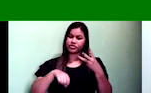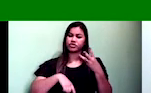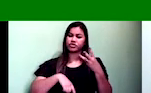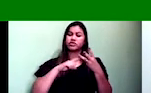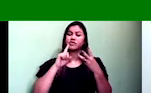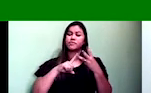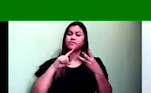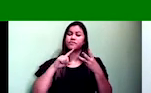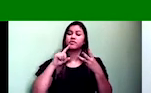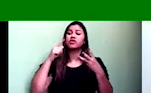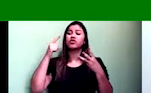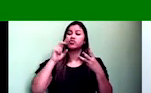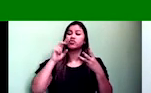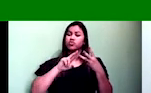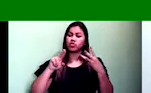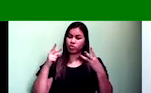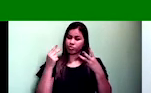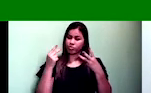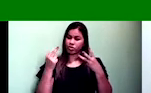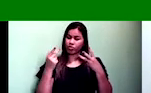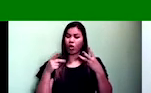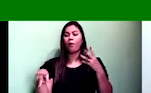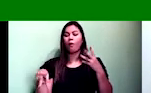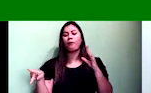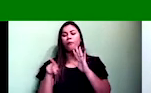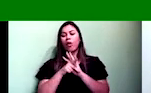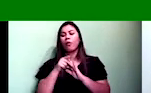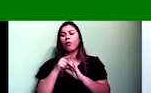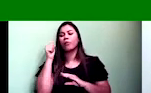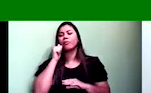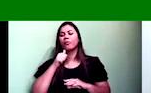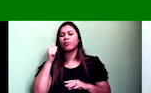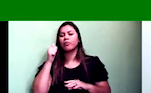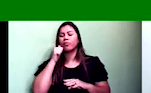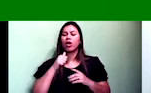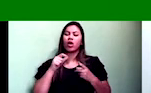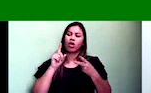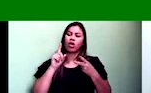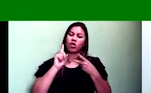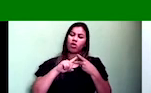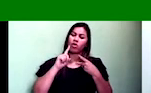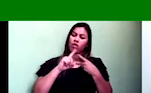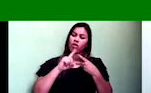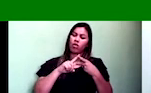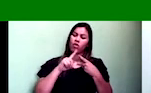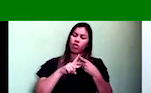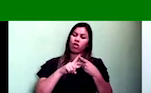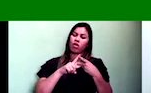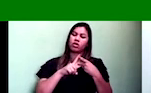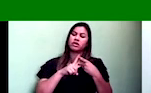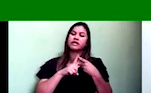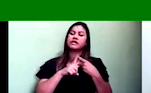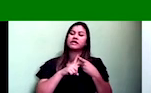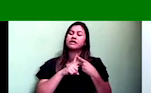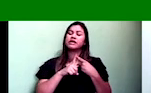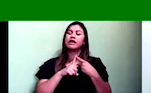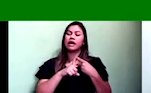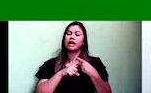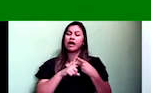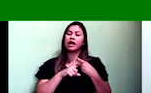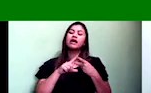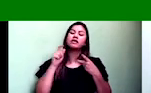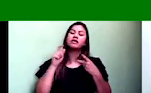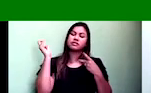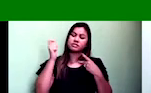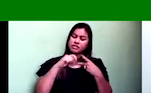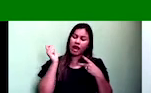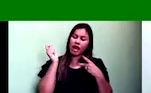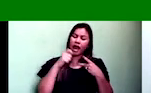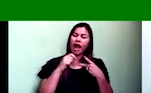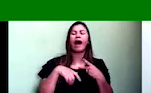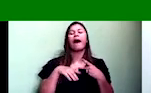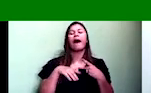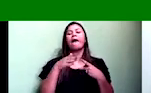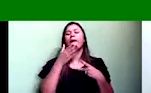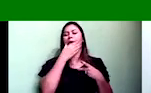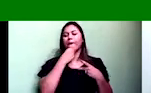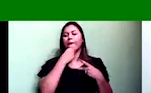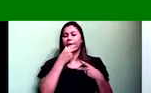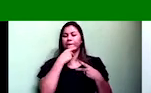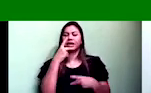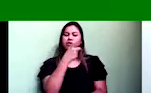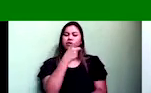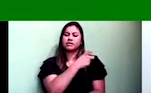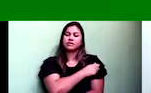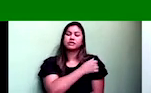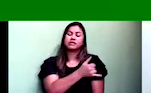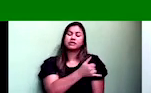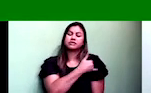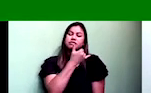direcionada para o público feminino, e a quadrivalente, também disponível para o público masculino, a partir dos